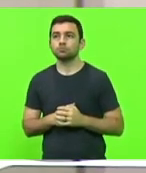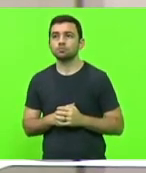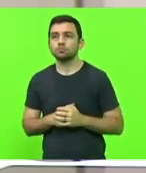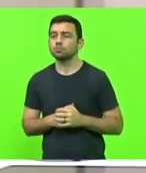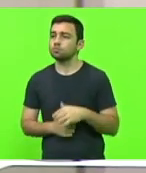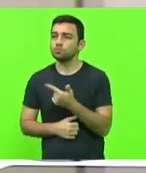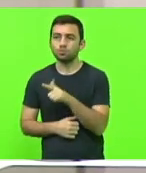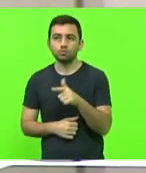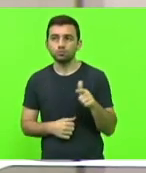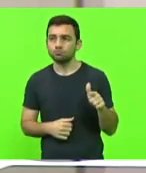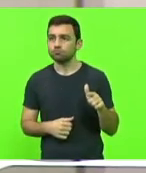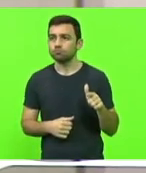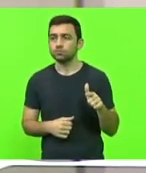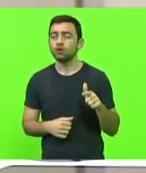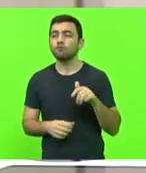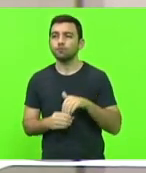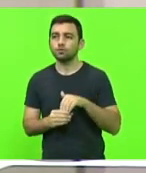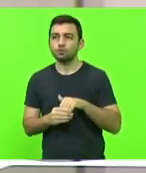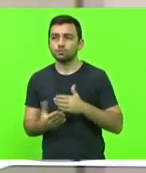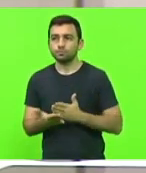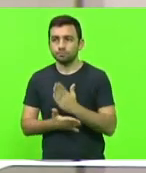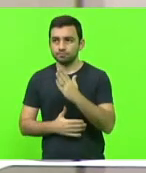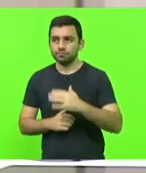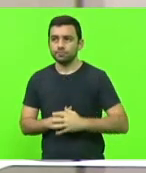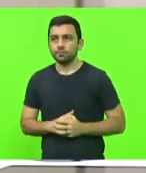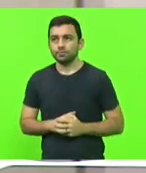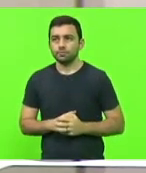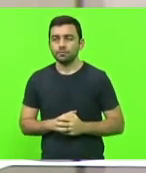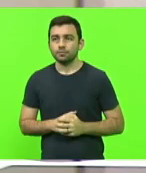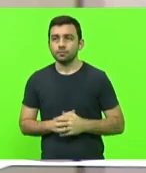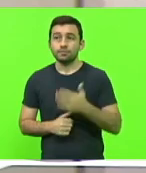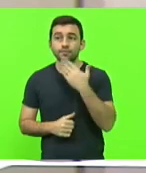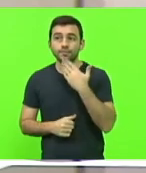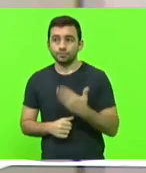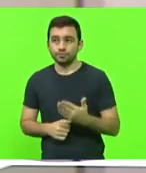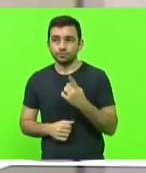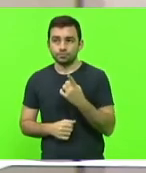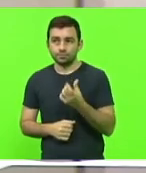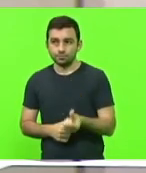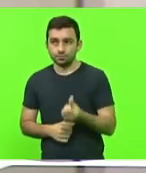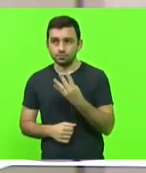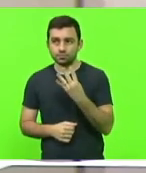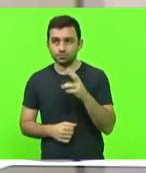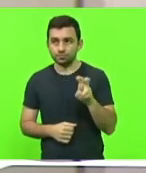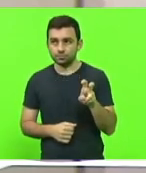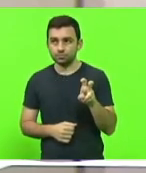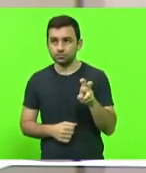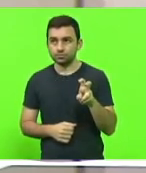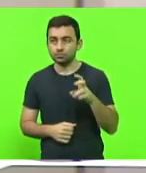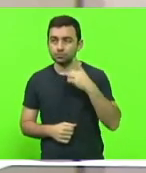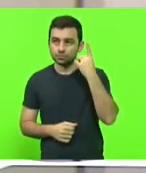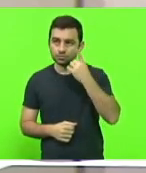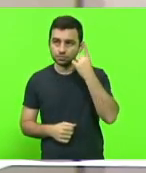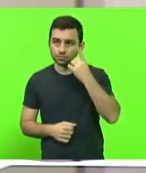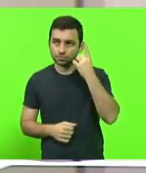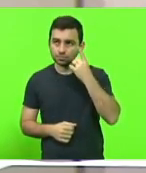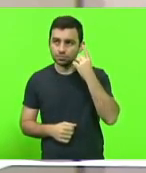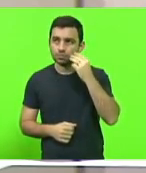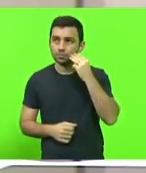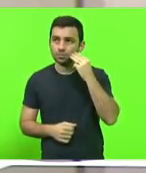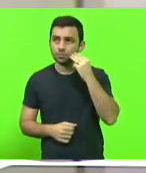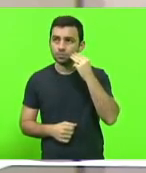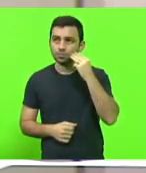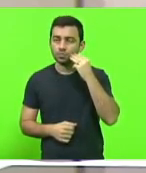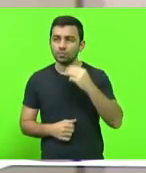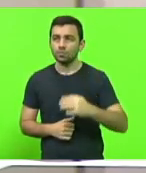Não havendo quem queira discutir, em votação, aprovado. Requerimento 1645, deputada Marlene